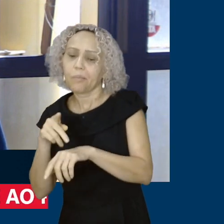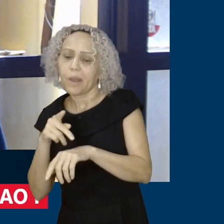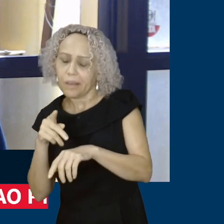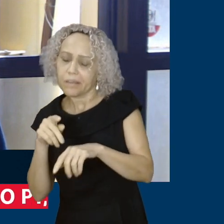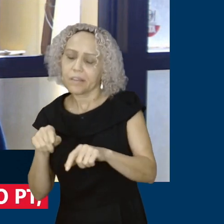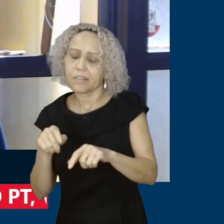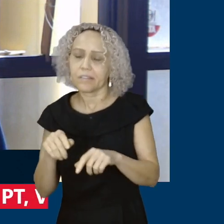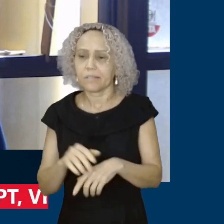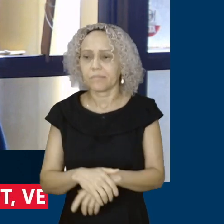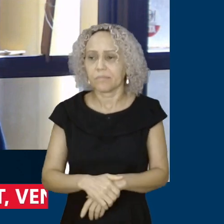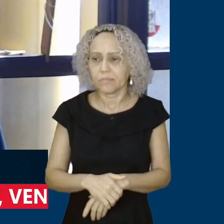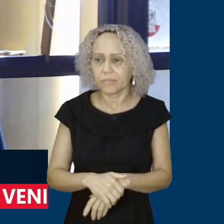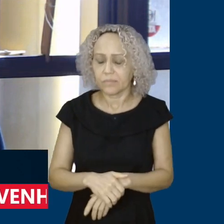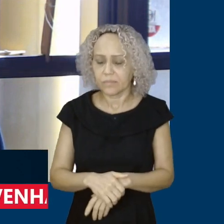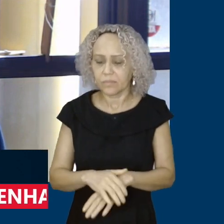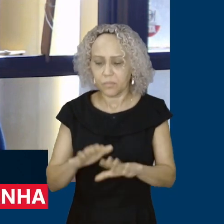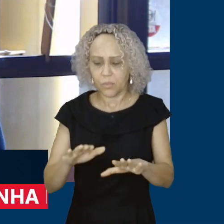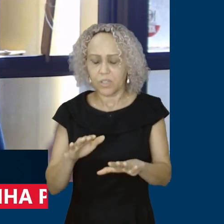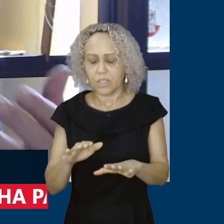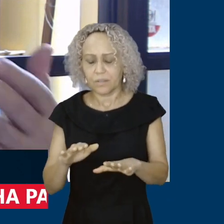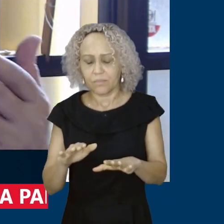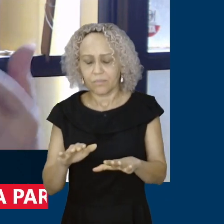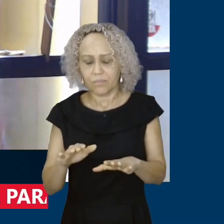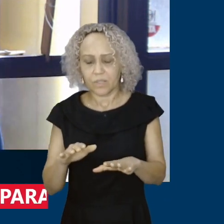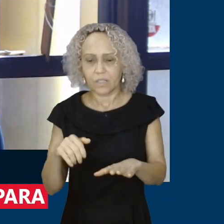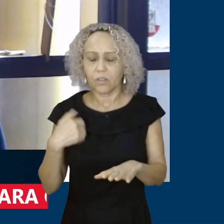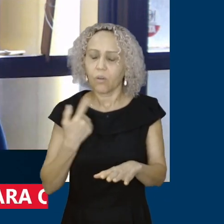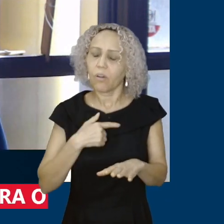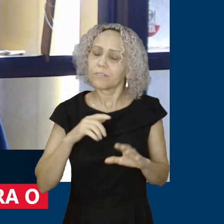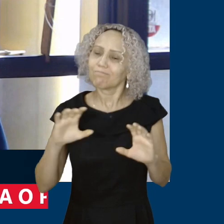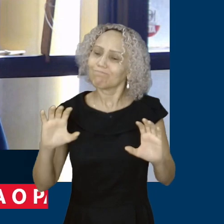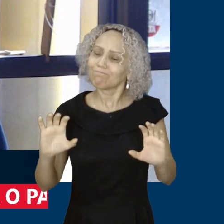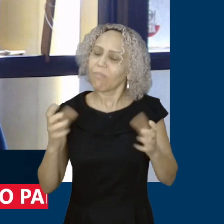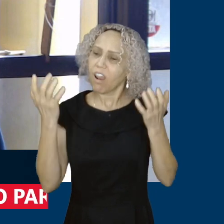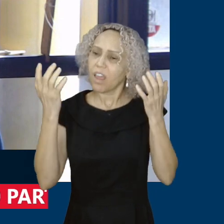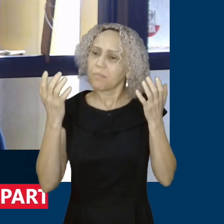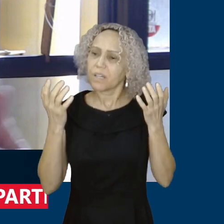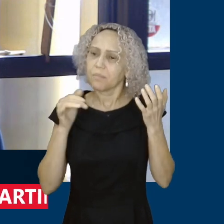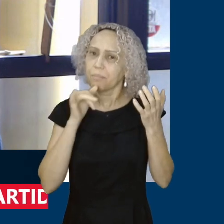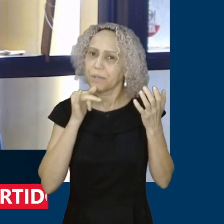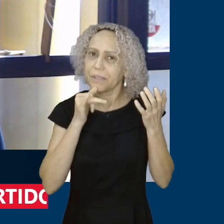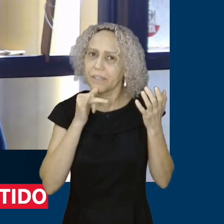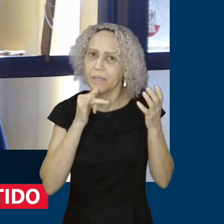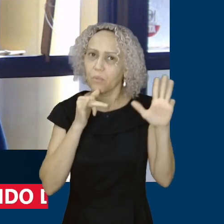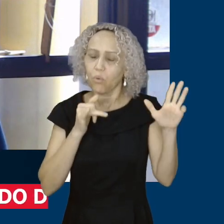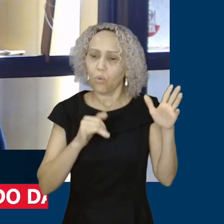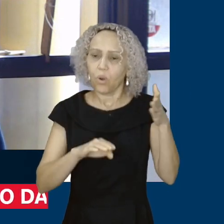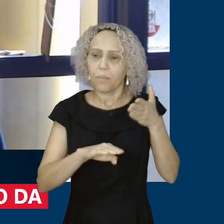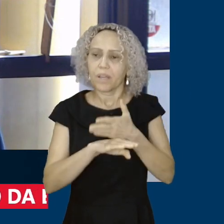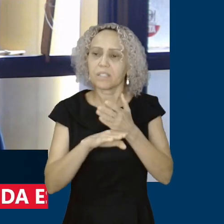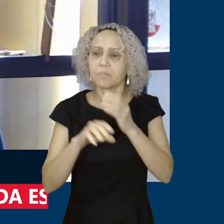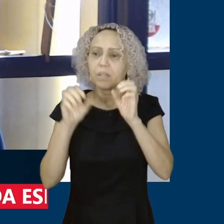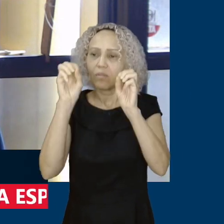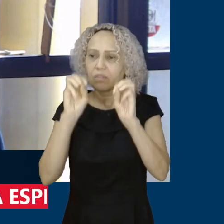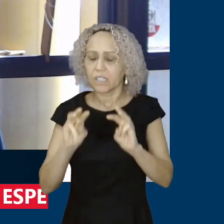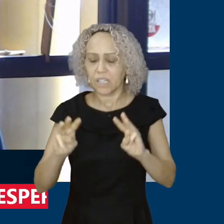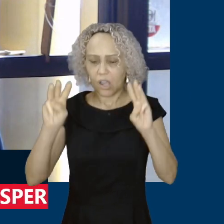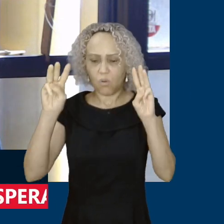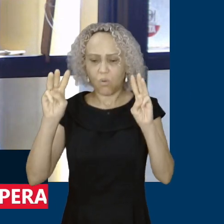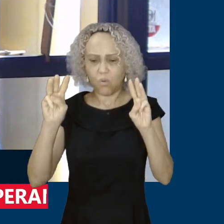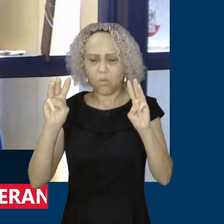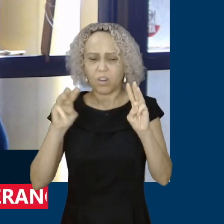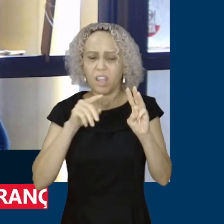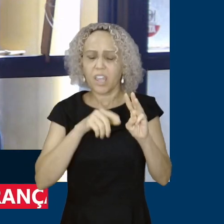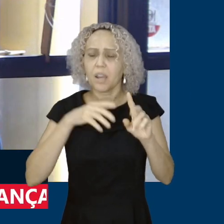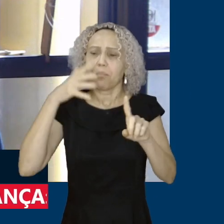por exemplo, a participação do presidente Lula agora no evento da ONU, no evento dos Objetivos do Desenvolvimento